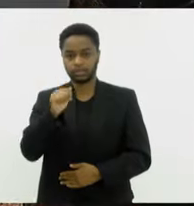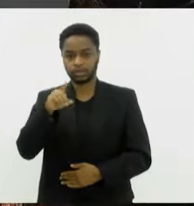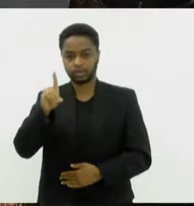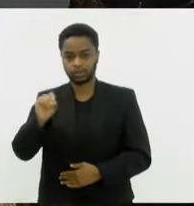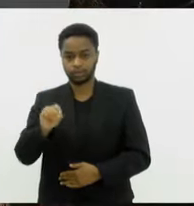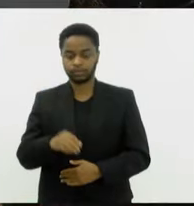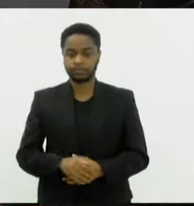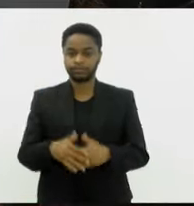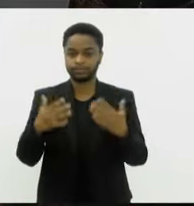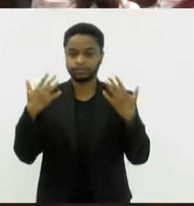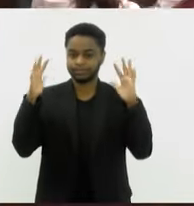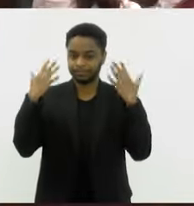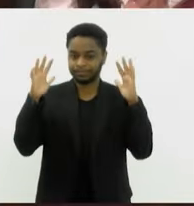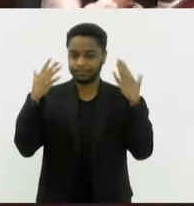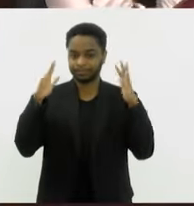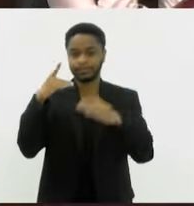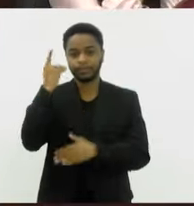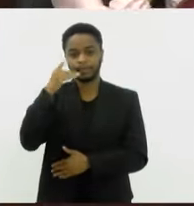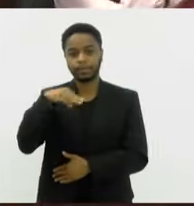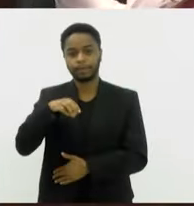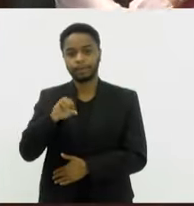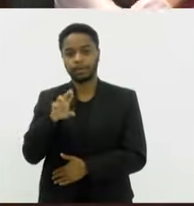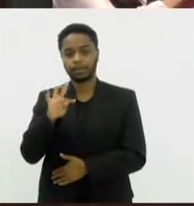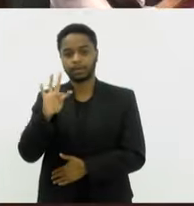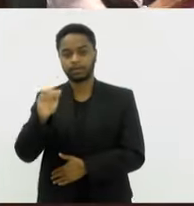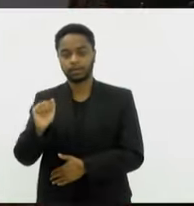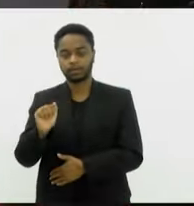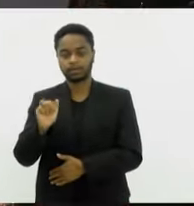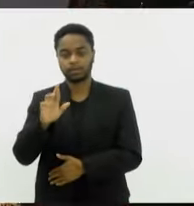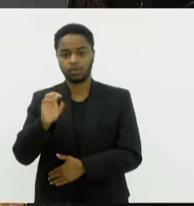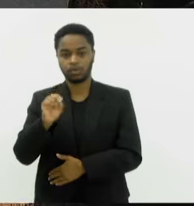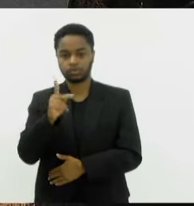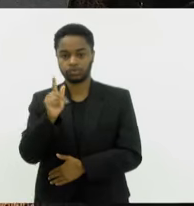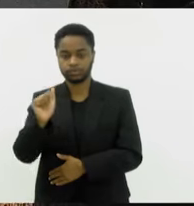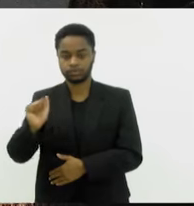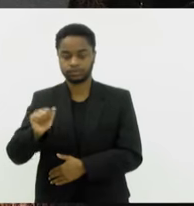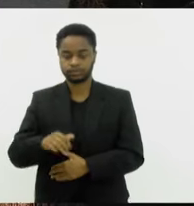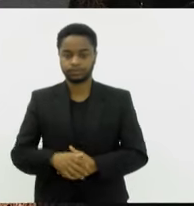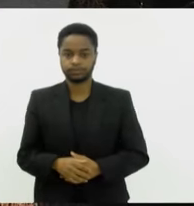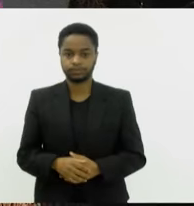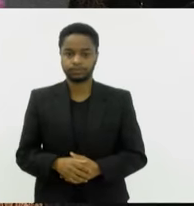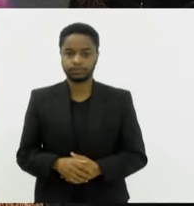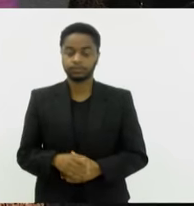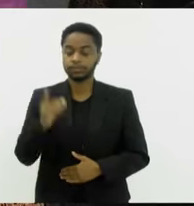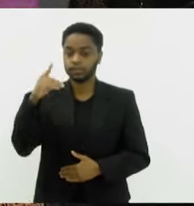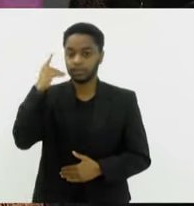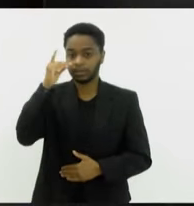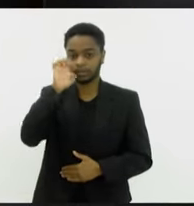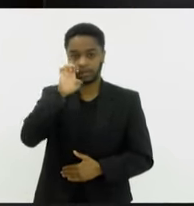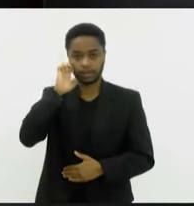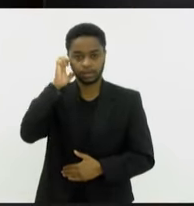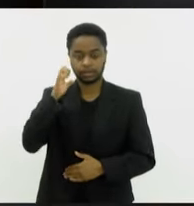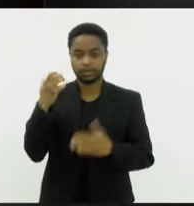Machado deputada Marta Rocha e a deputada